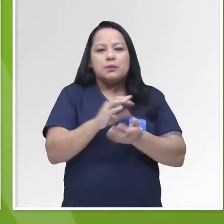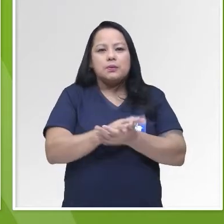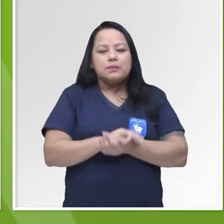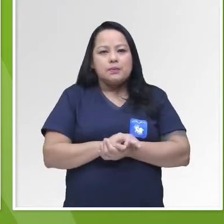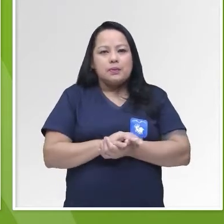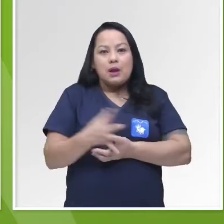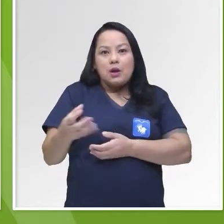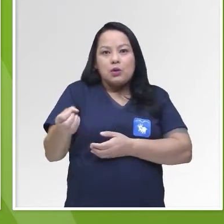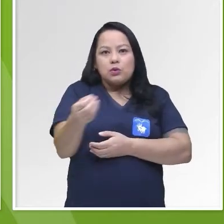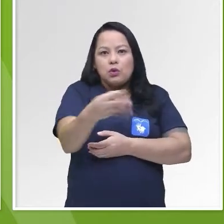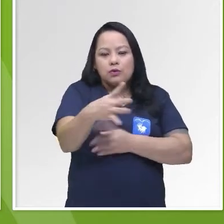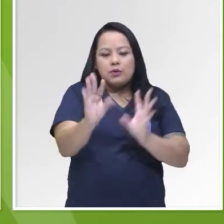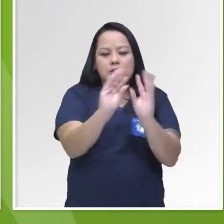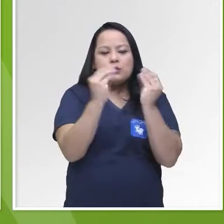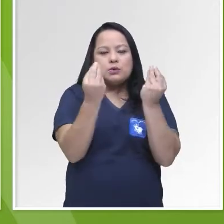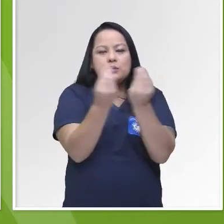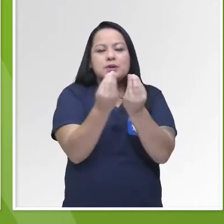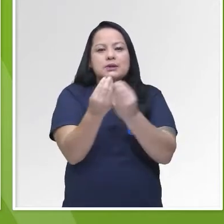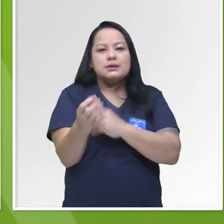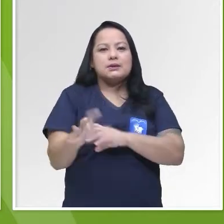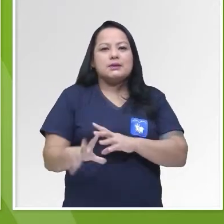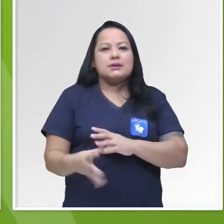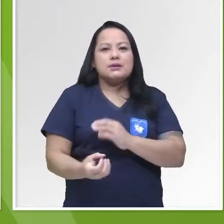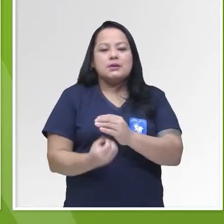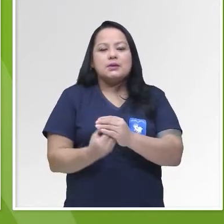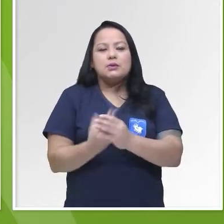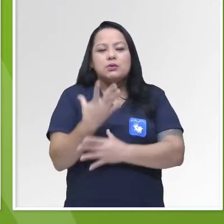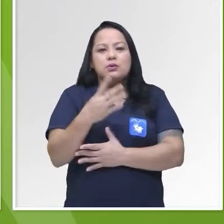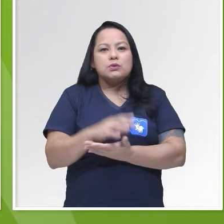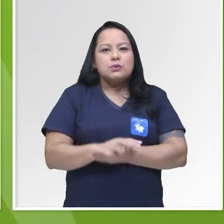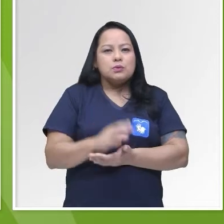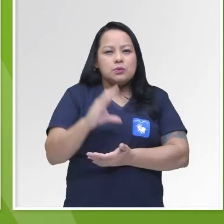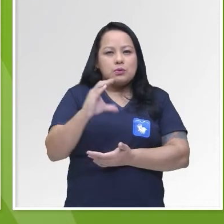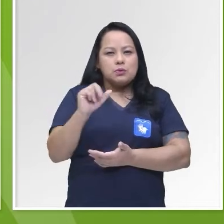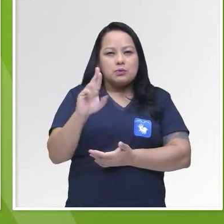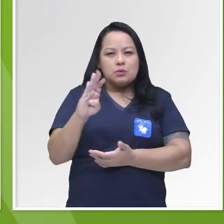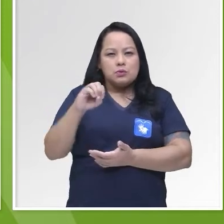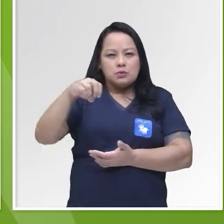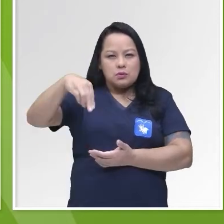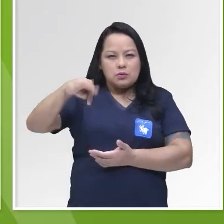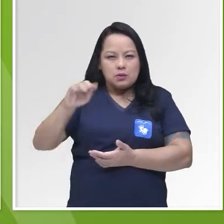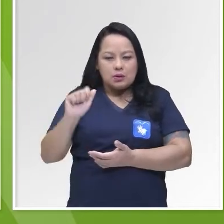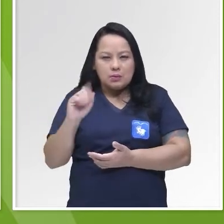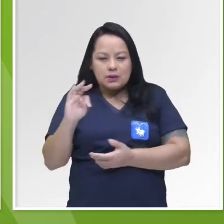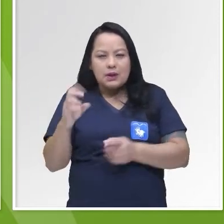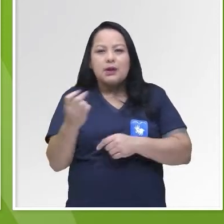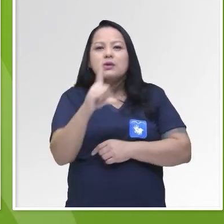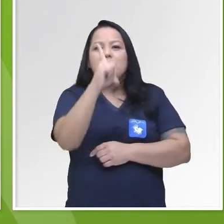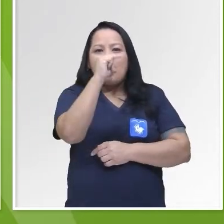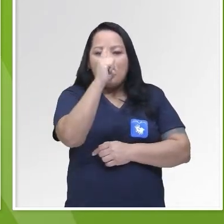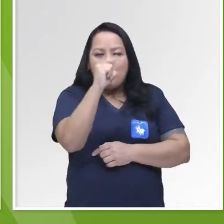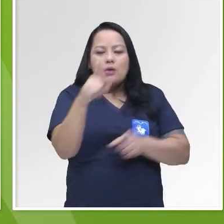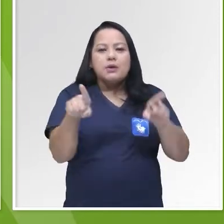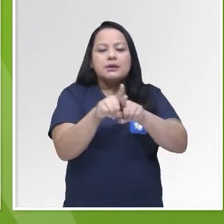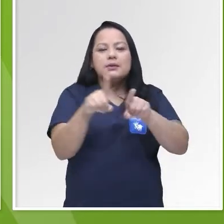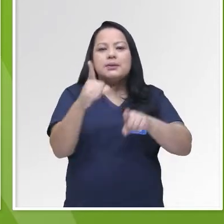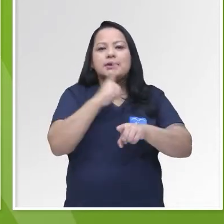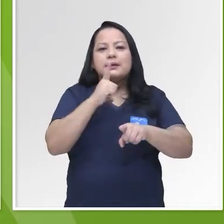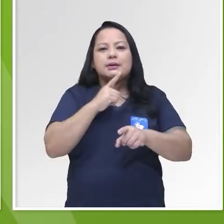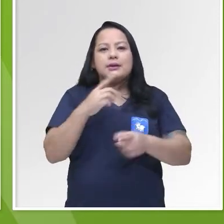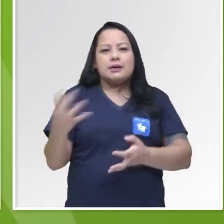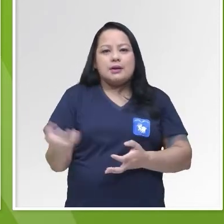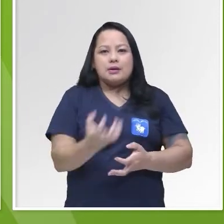novas substâncias. Ele vai formar o carbonato de sódio, vai formar água e vai formar